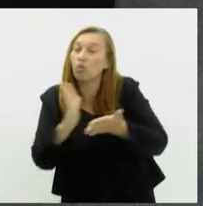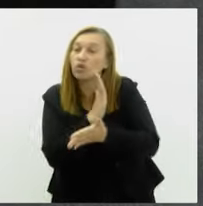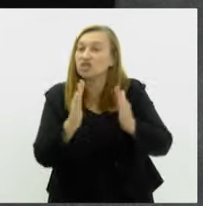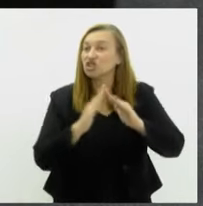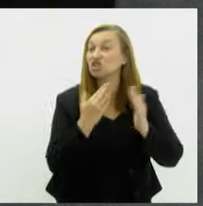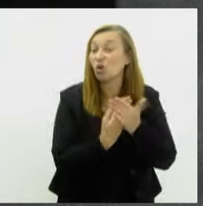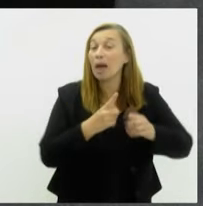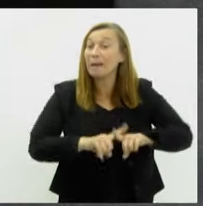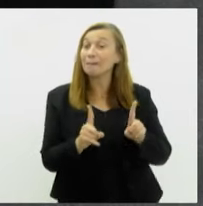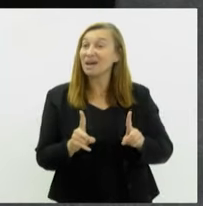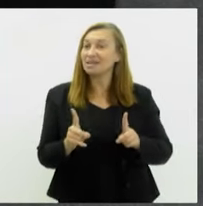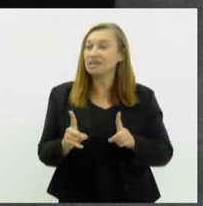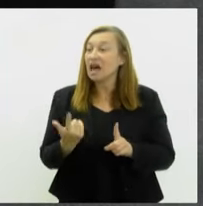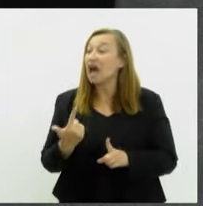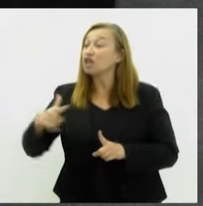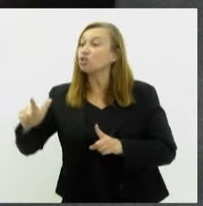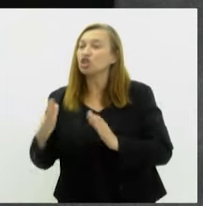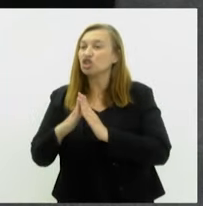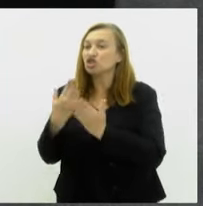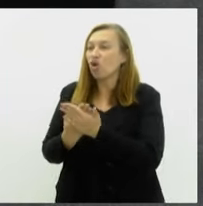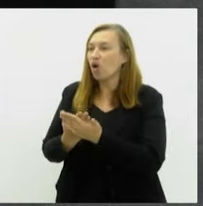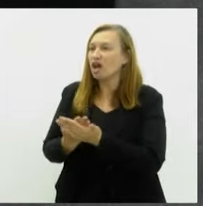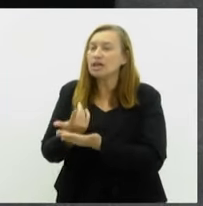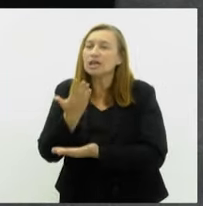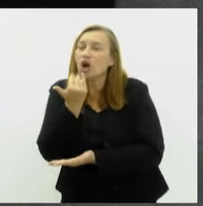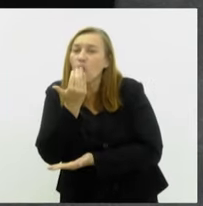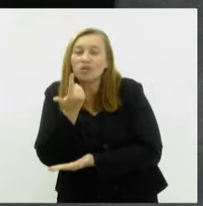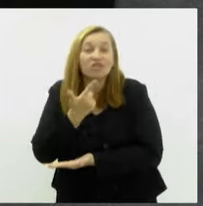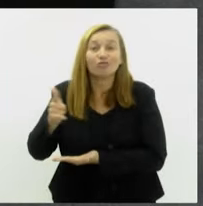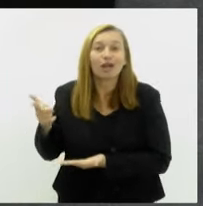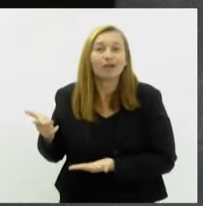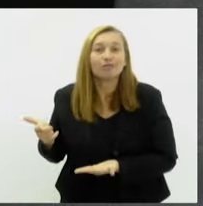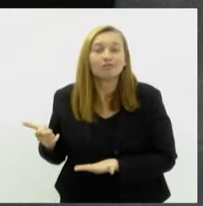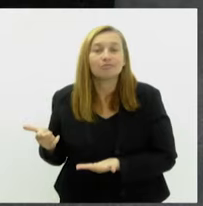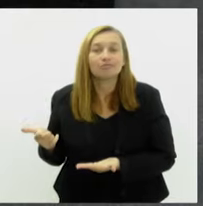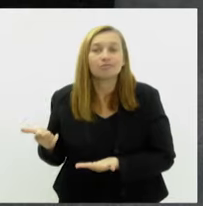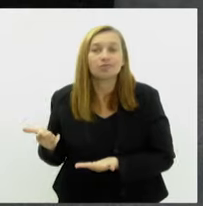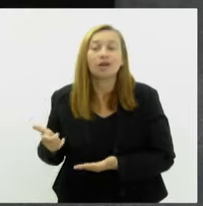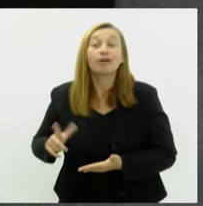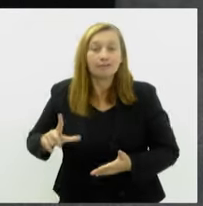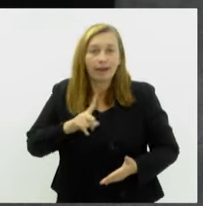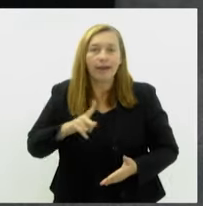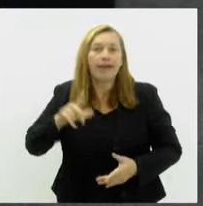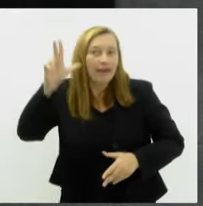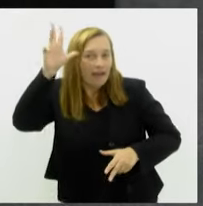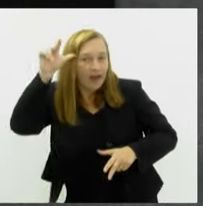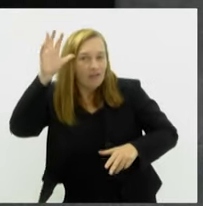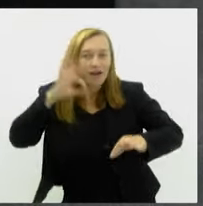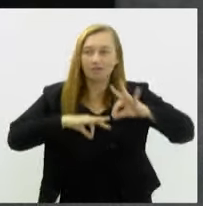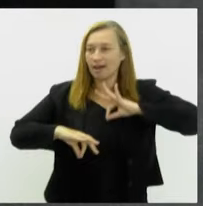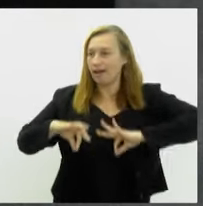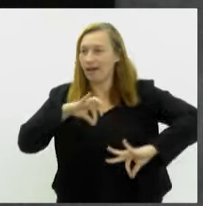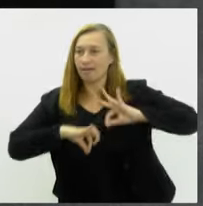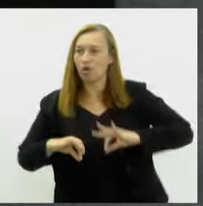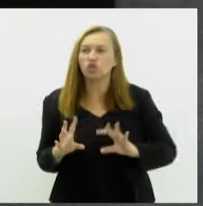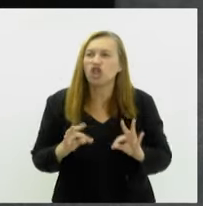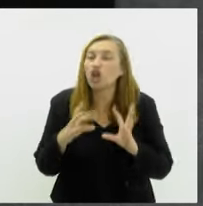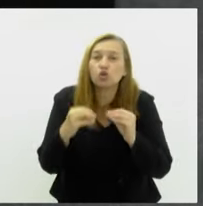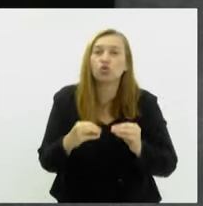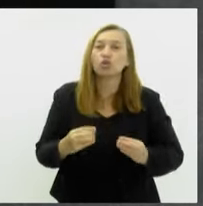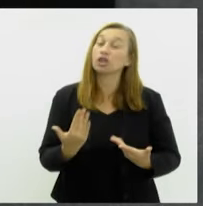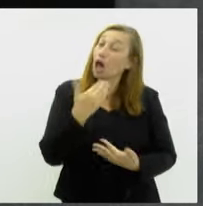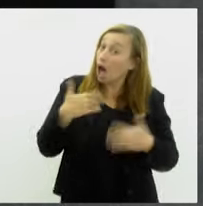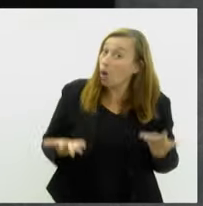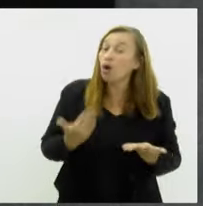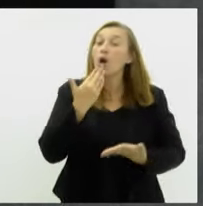em parte das outras escolas não tem o que a criança comer. Tem cavalo taradão, tem caixote, tem tudo. Então, peço